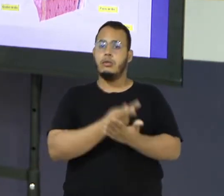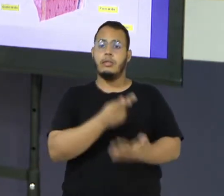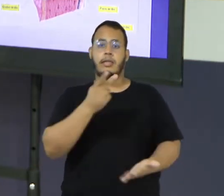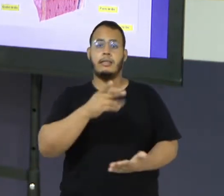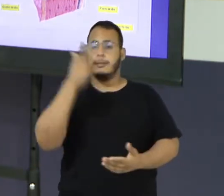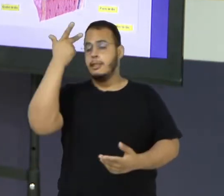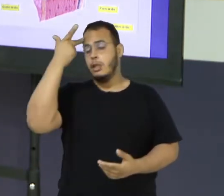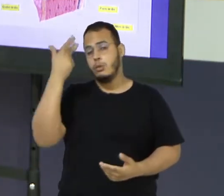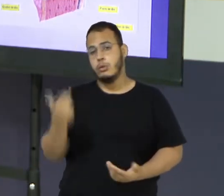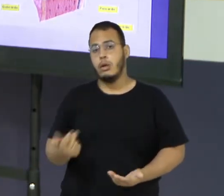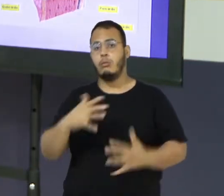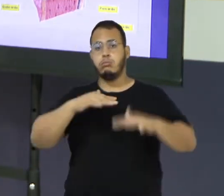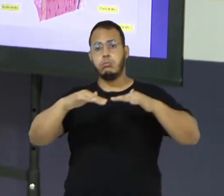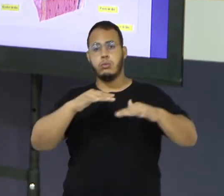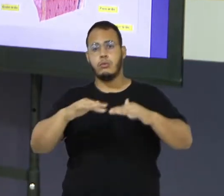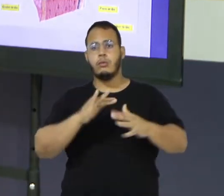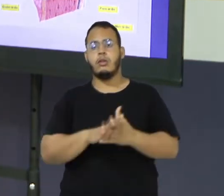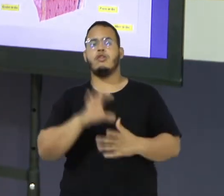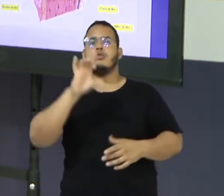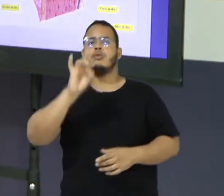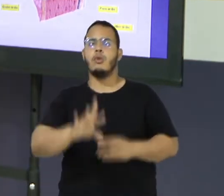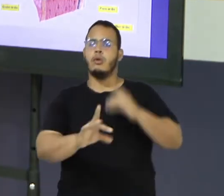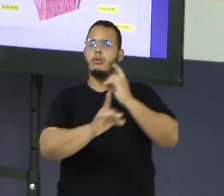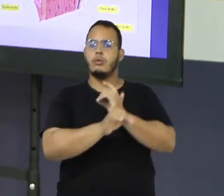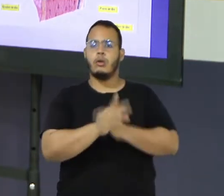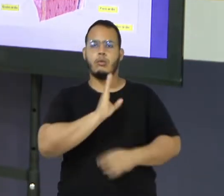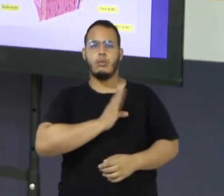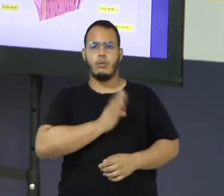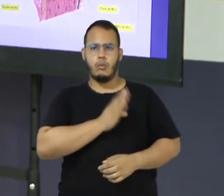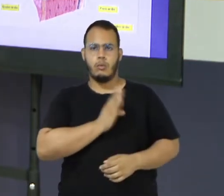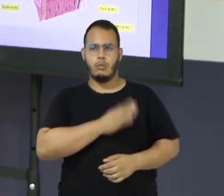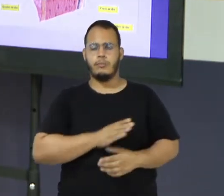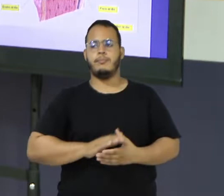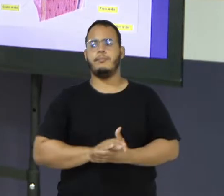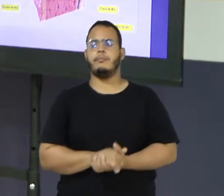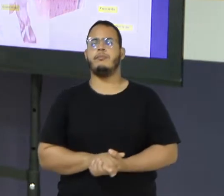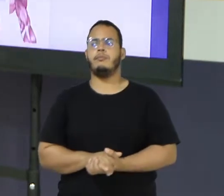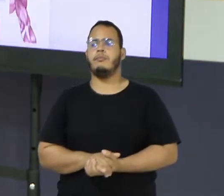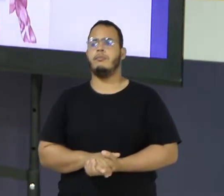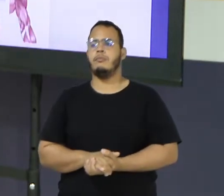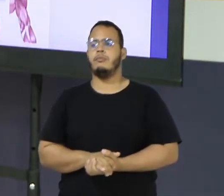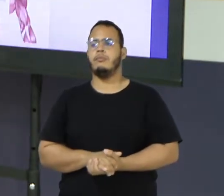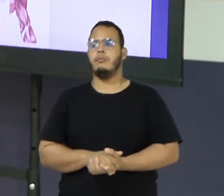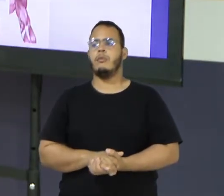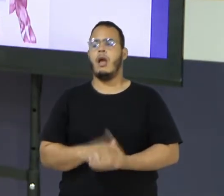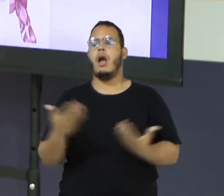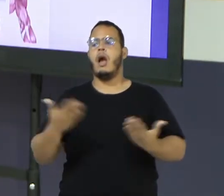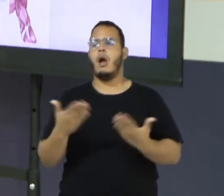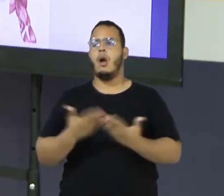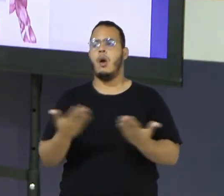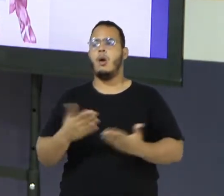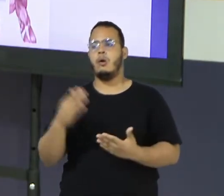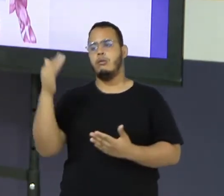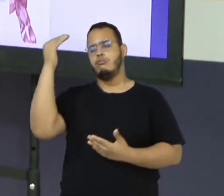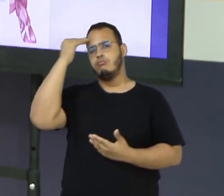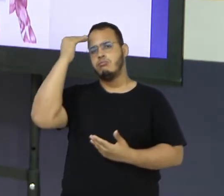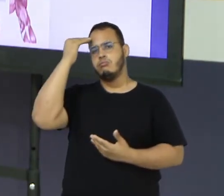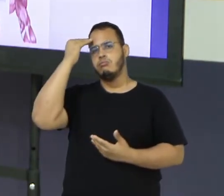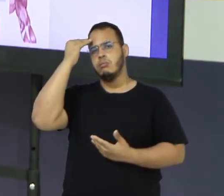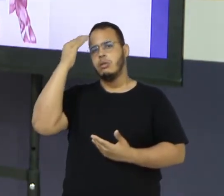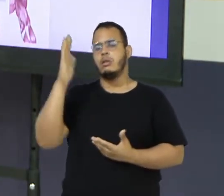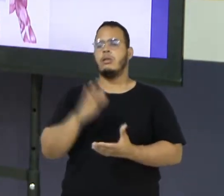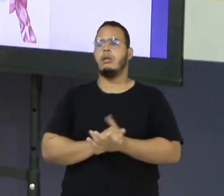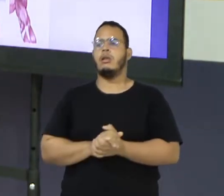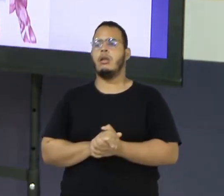e são encontrados apenas no coração, certo? Esse é o músculo estriado cardíaco. Agora a gente vai conhecer o músculo